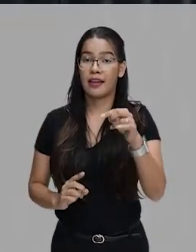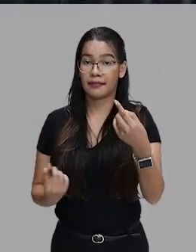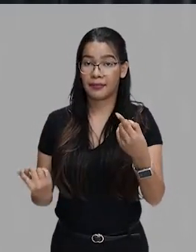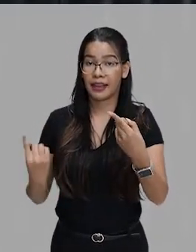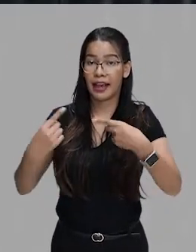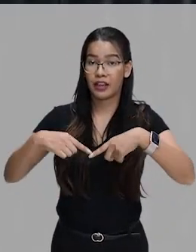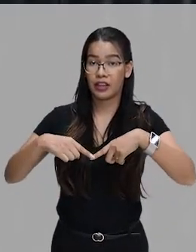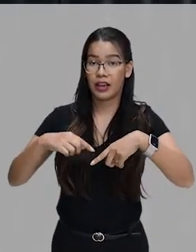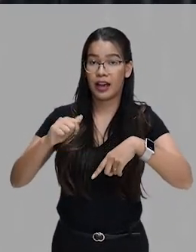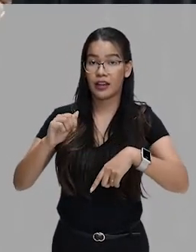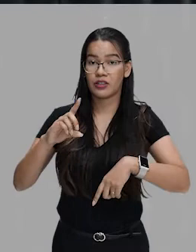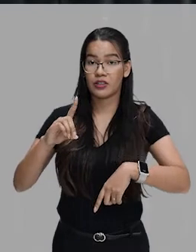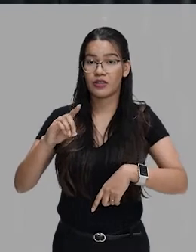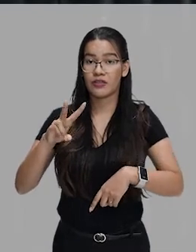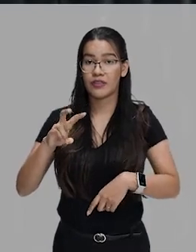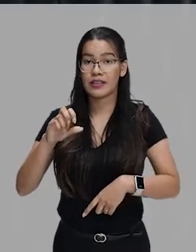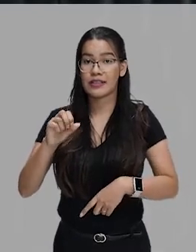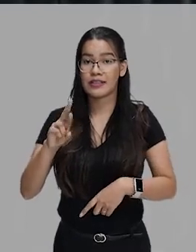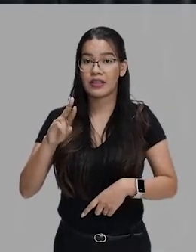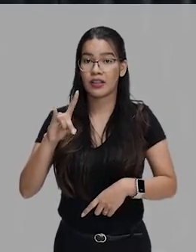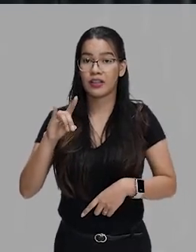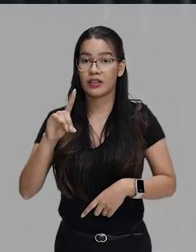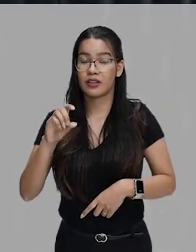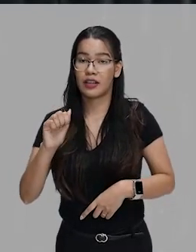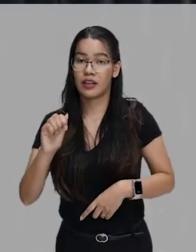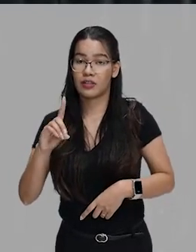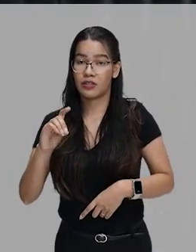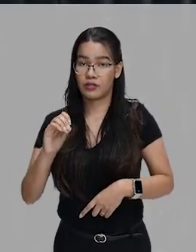logo, consequentemente, né?